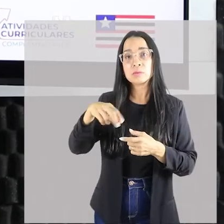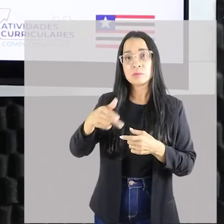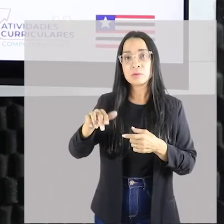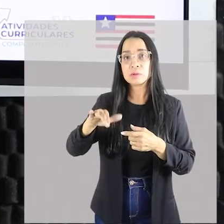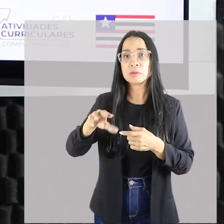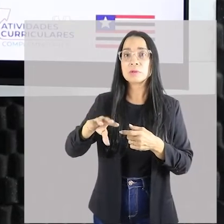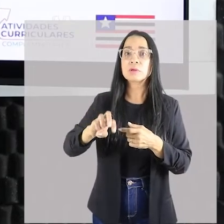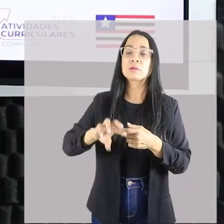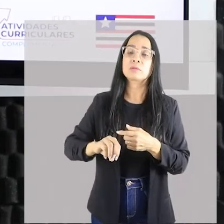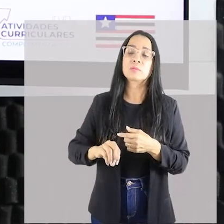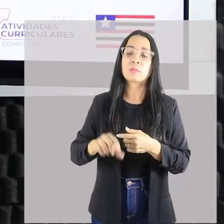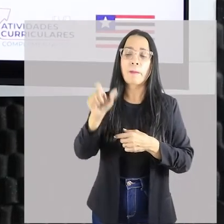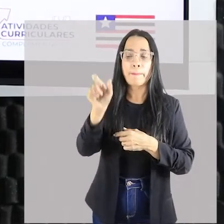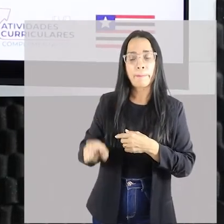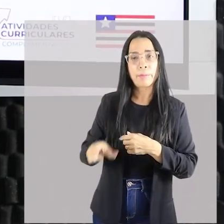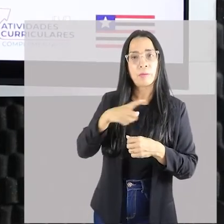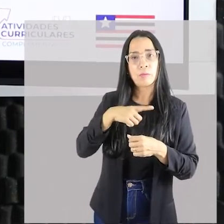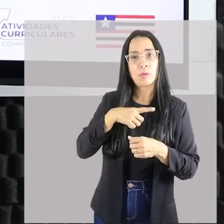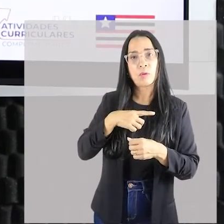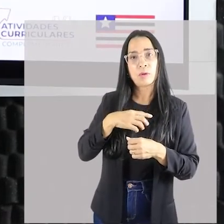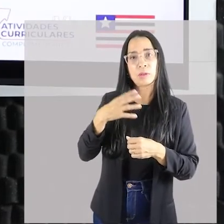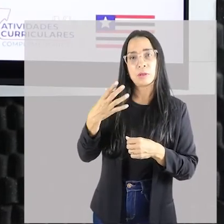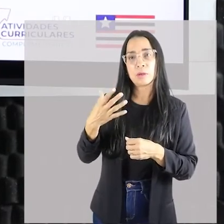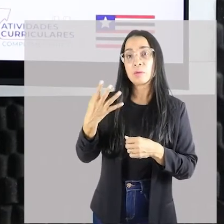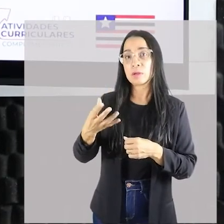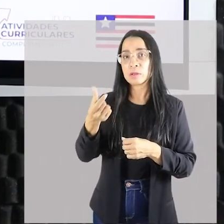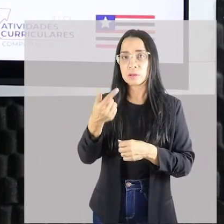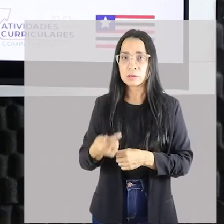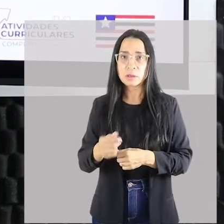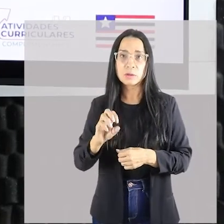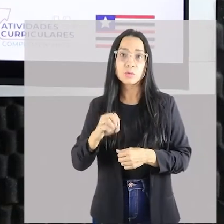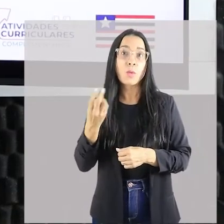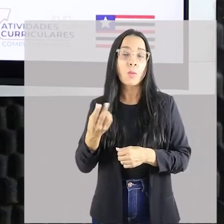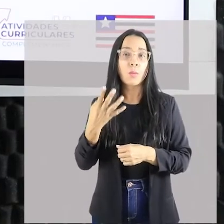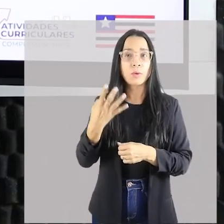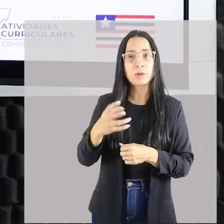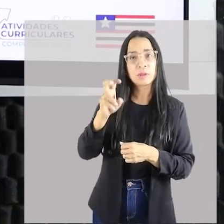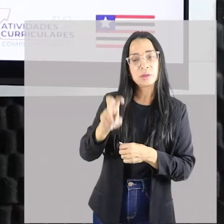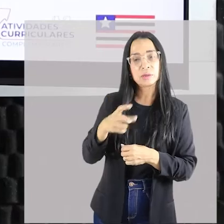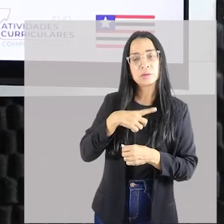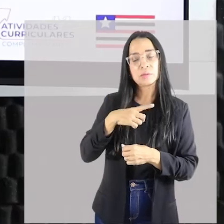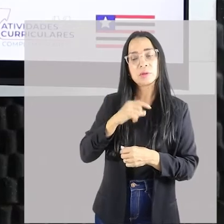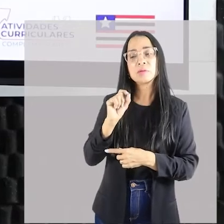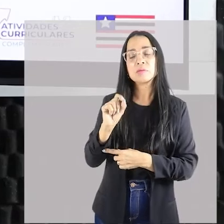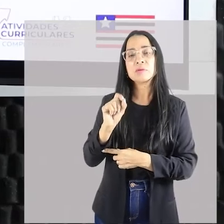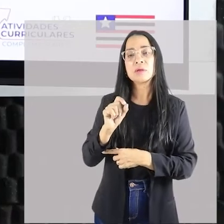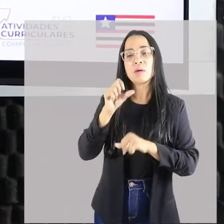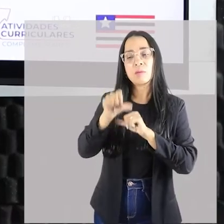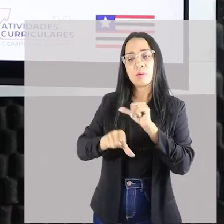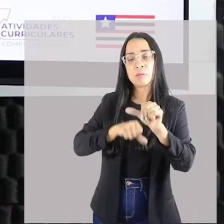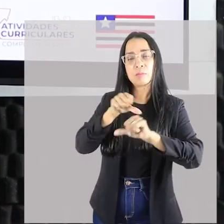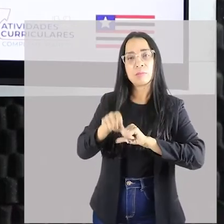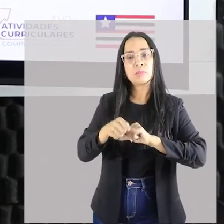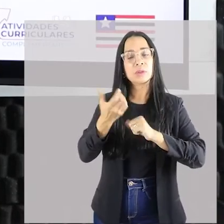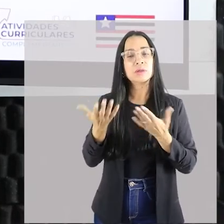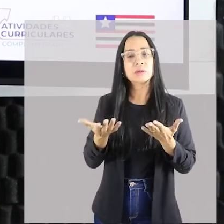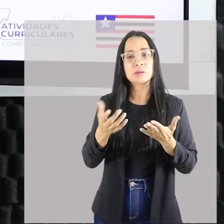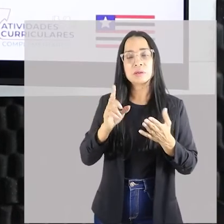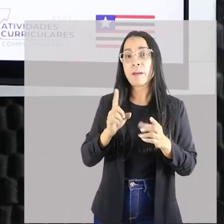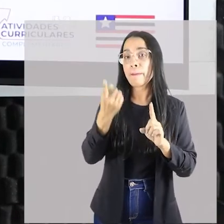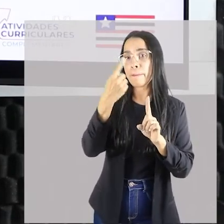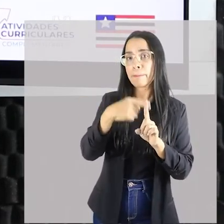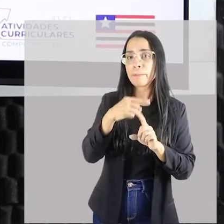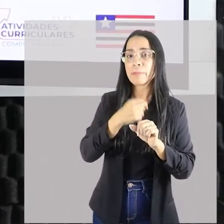Então, quando esse indivíduo ele tem 47 ou 45, a gente tem ali, né, uma mutação que ela é um pouco